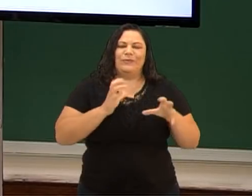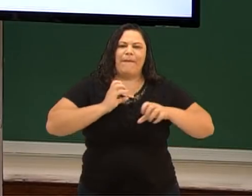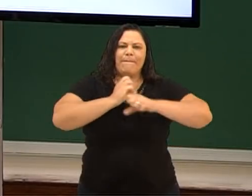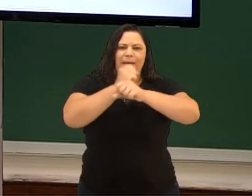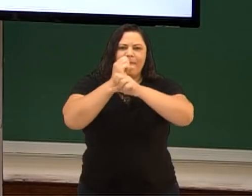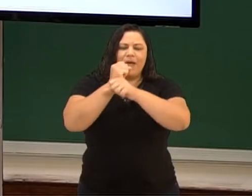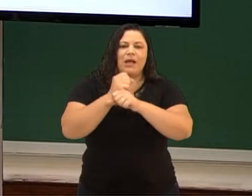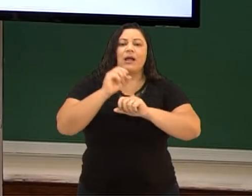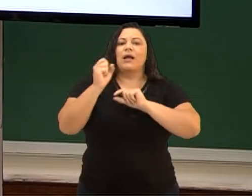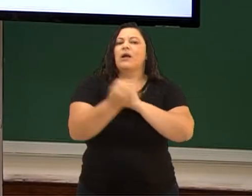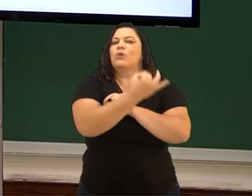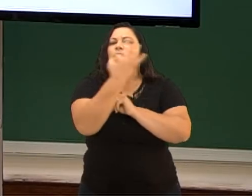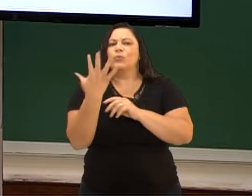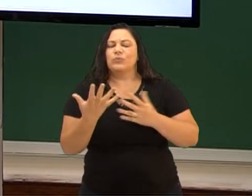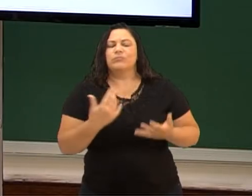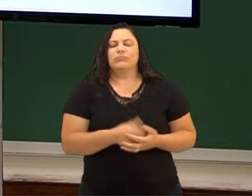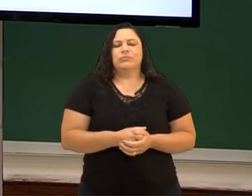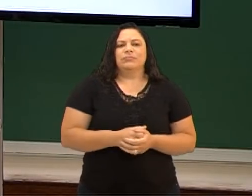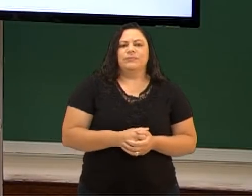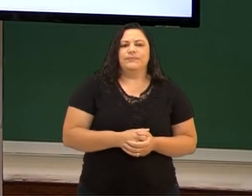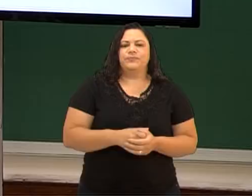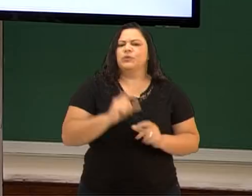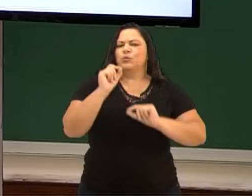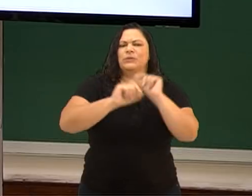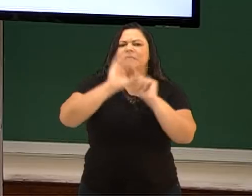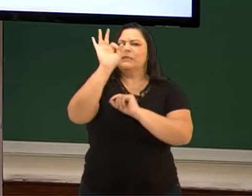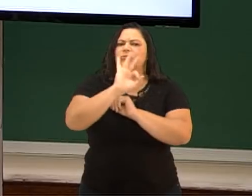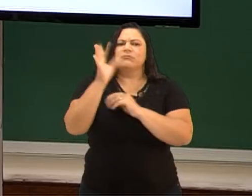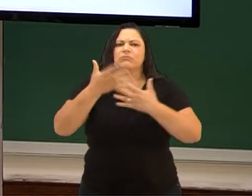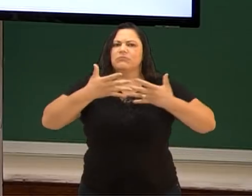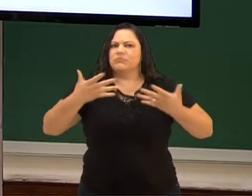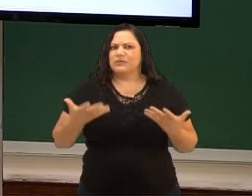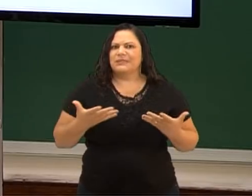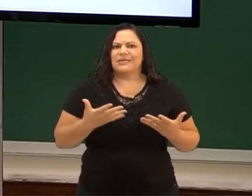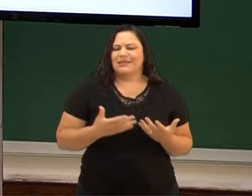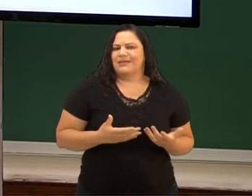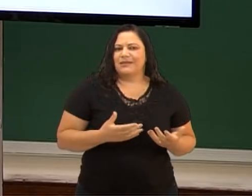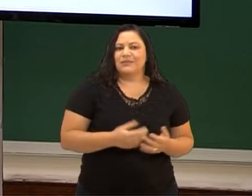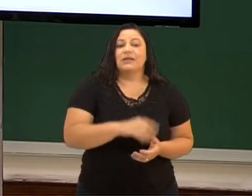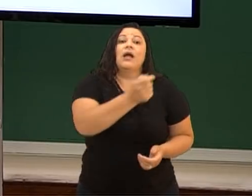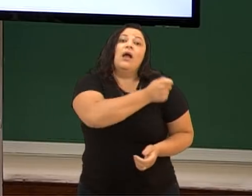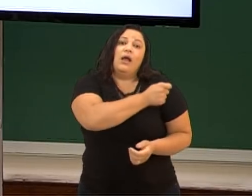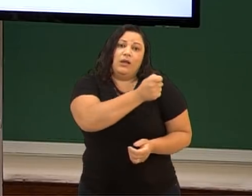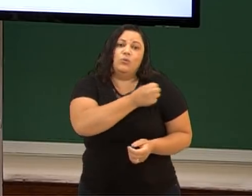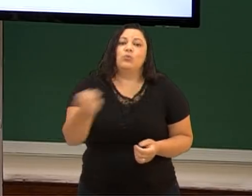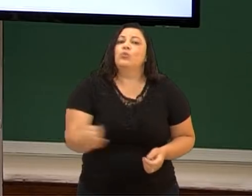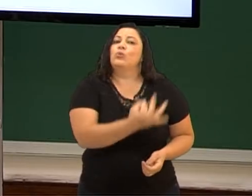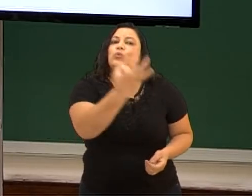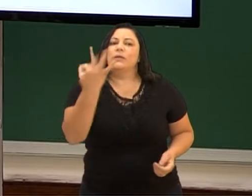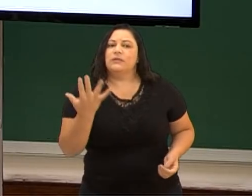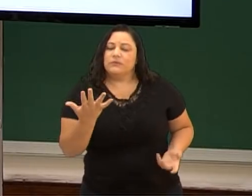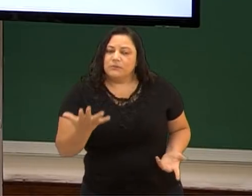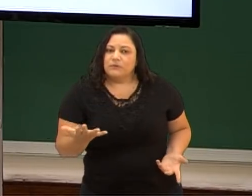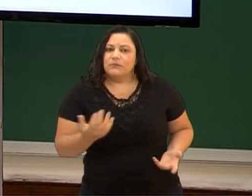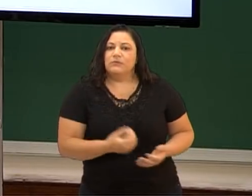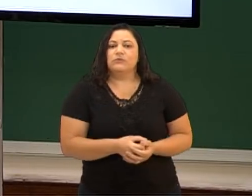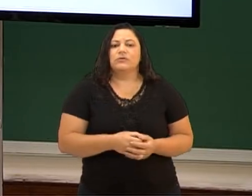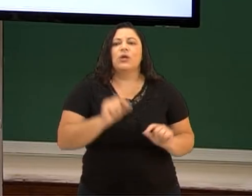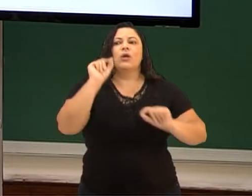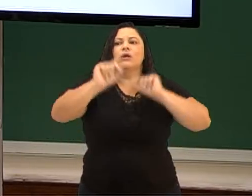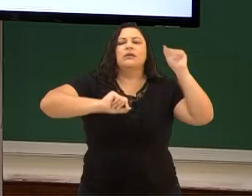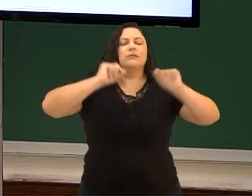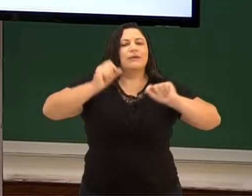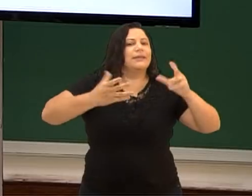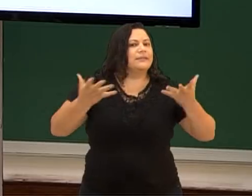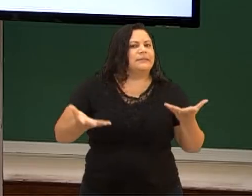informações, tabulou os dados. O que são esses dados? São os alunos, a quantidade de alunos e quais